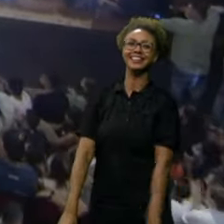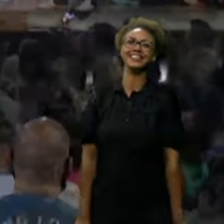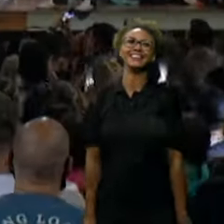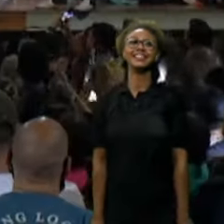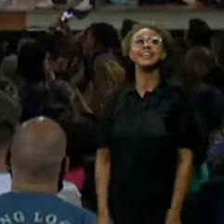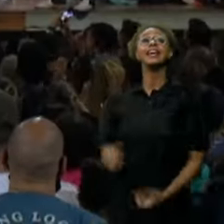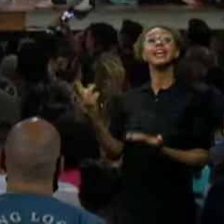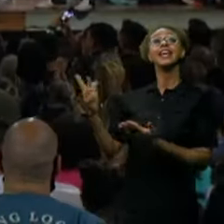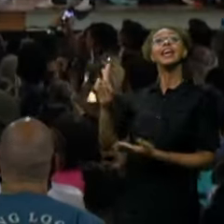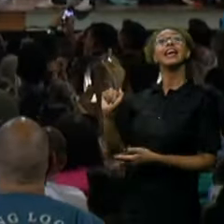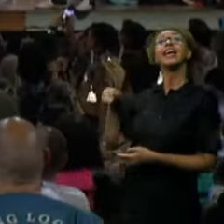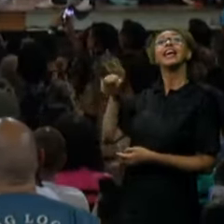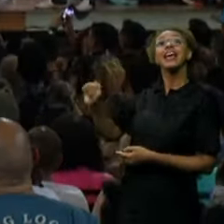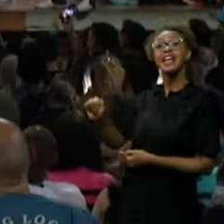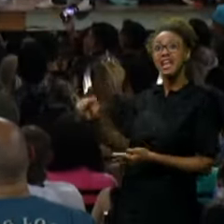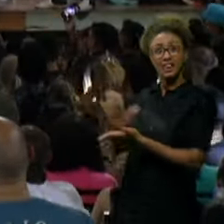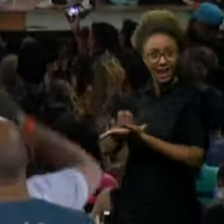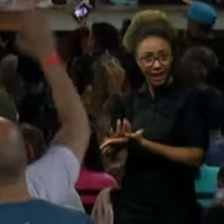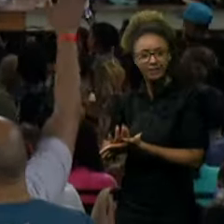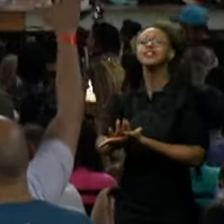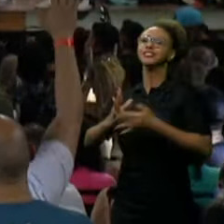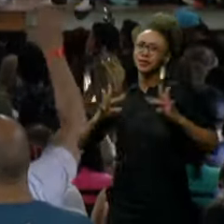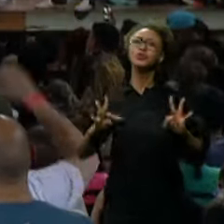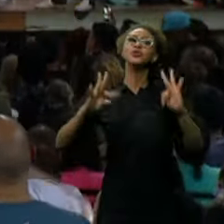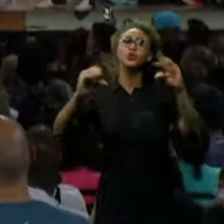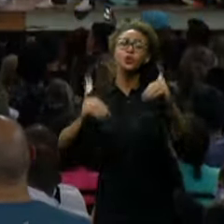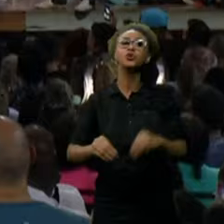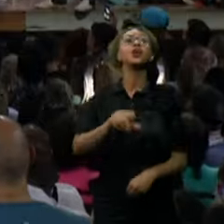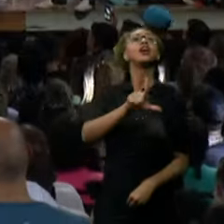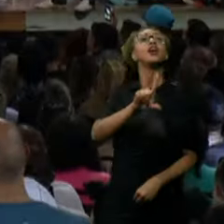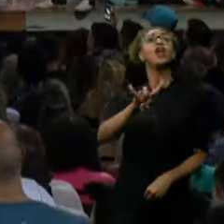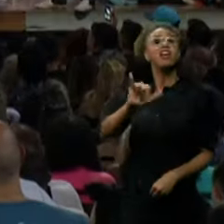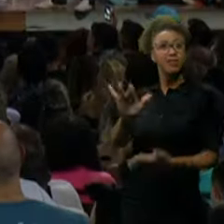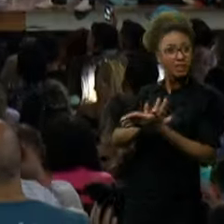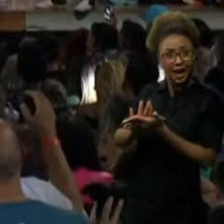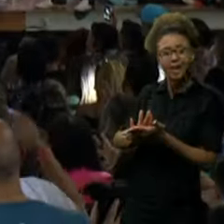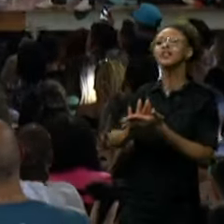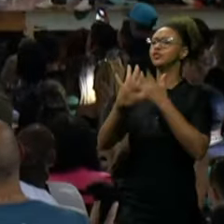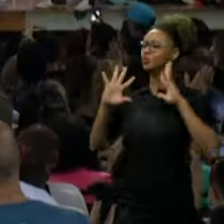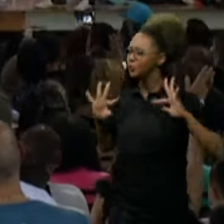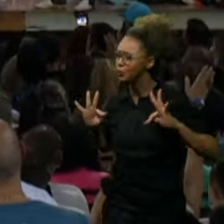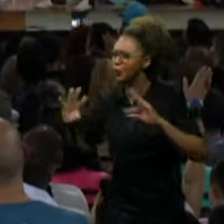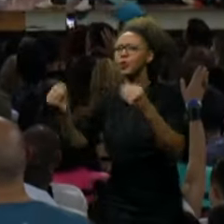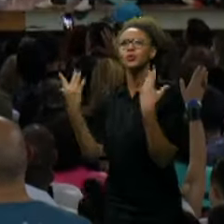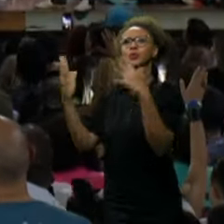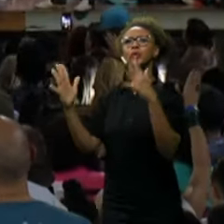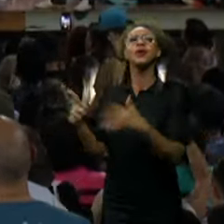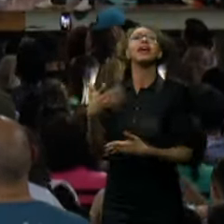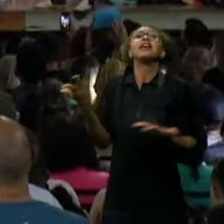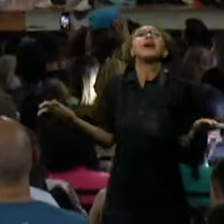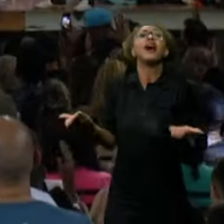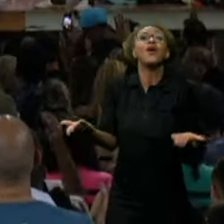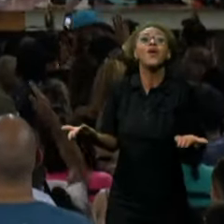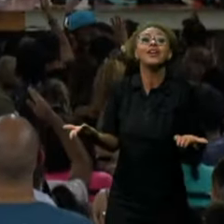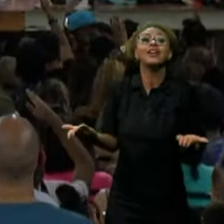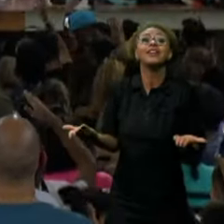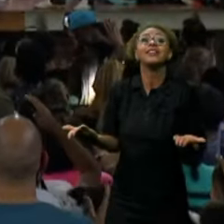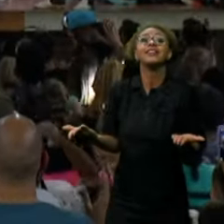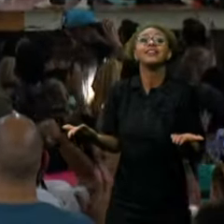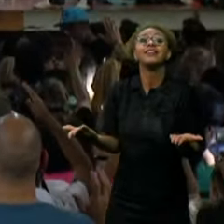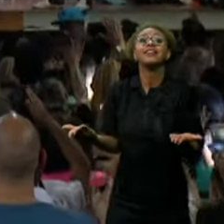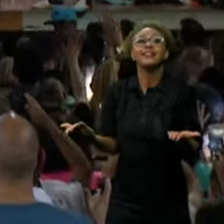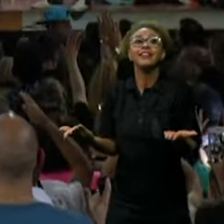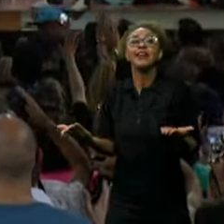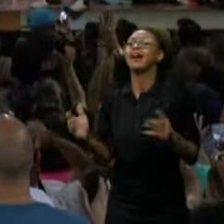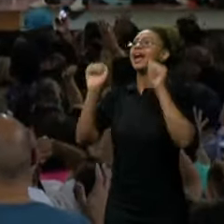e para o Renan nada e para o Levi nada então como é que é é